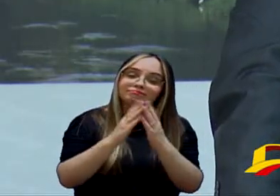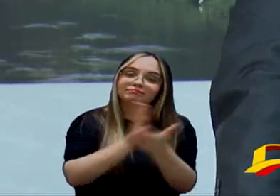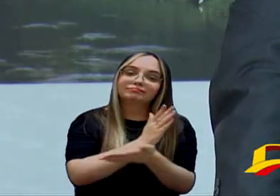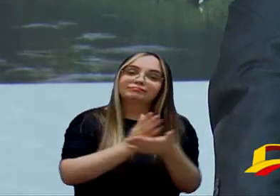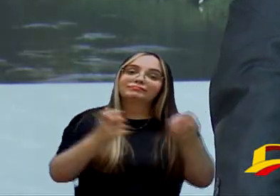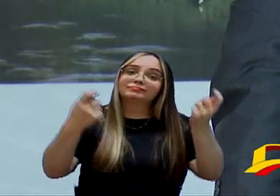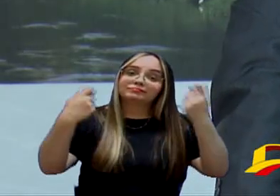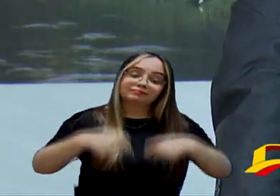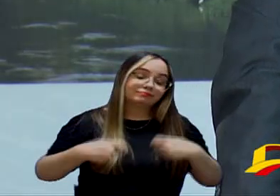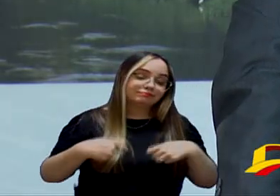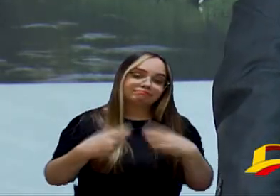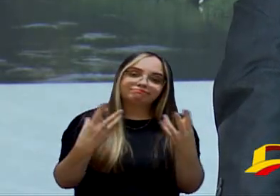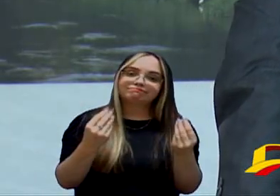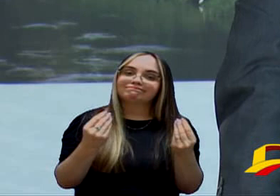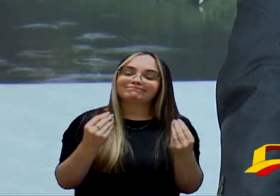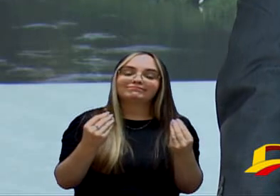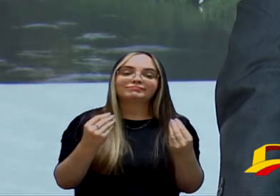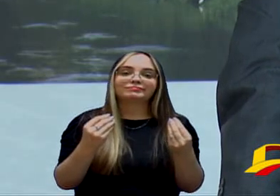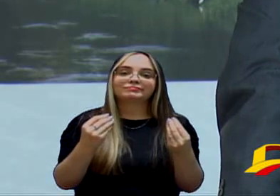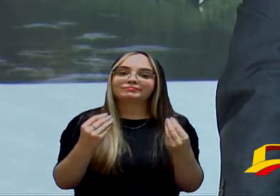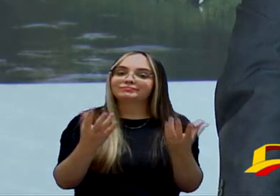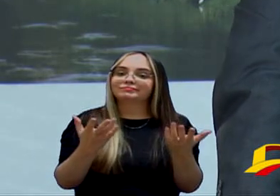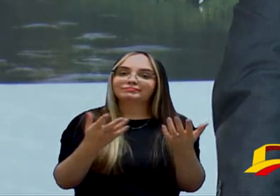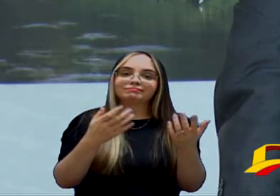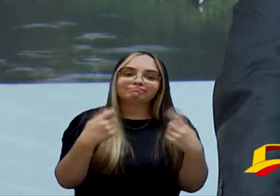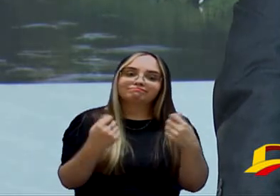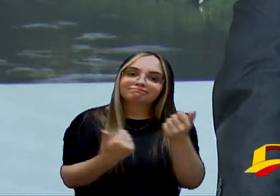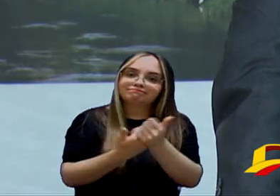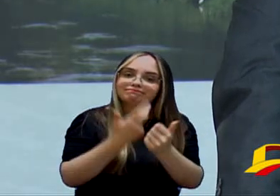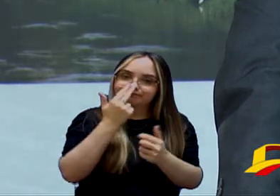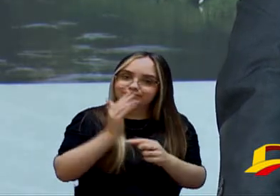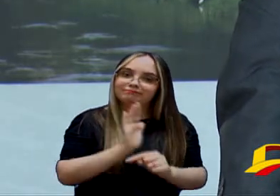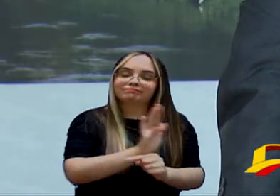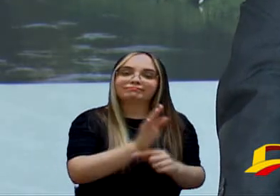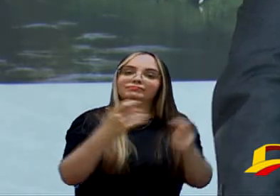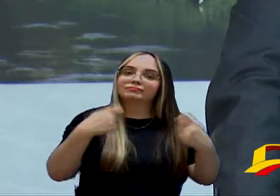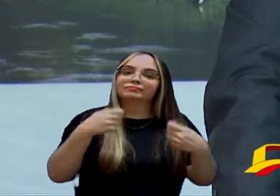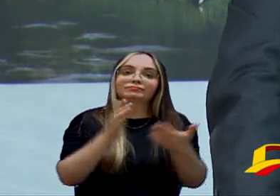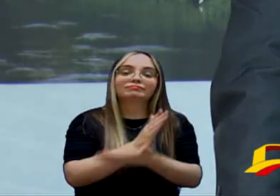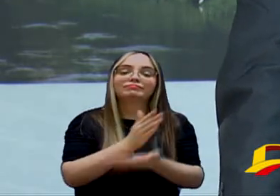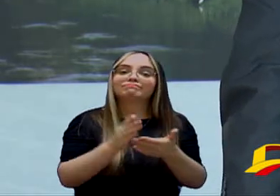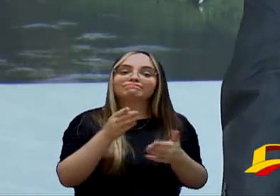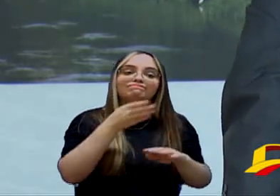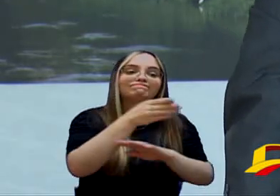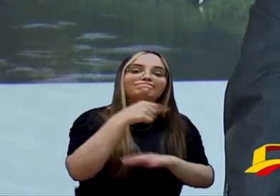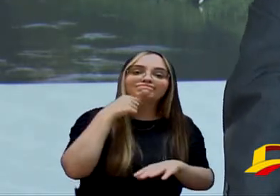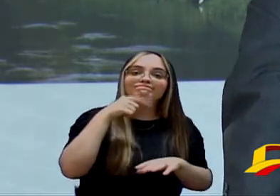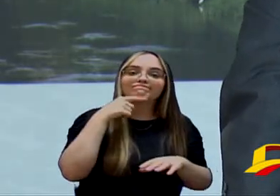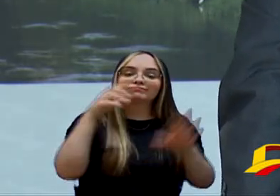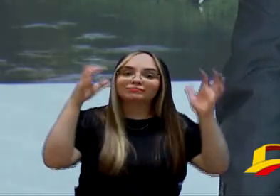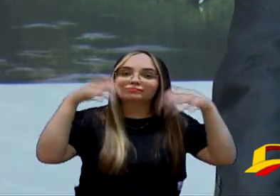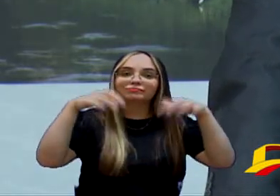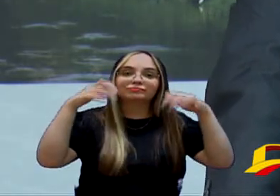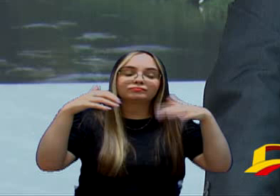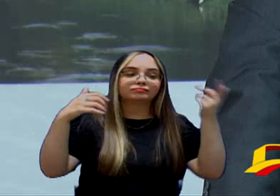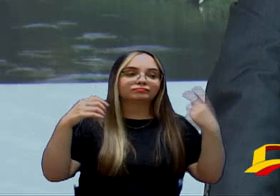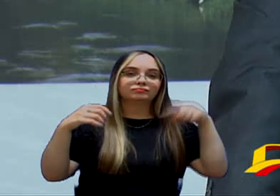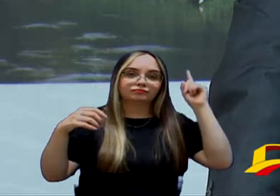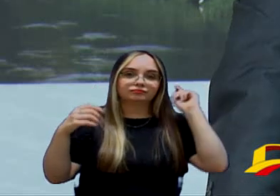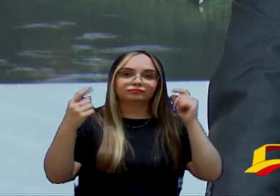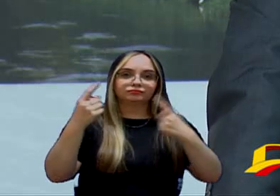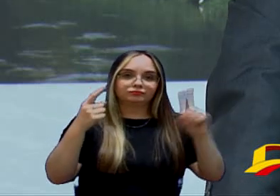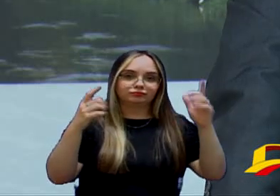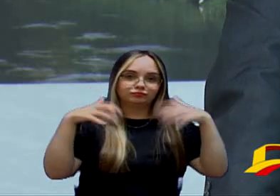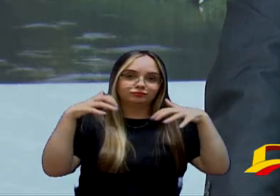necessitam de algum tipo de suporte e chega até ficar isolados nessa chuva última chuva que